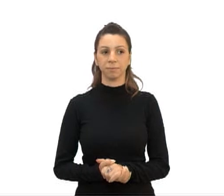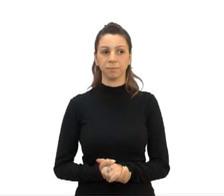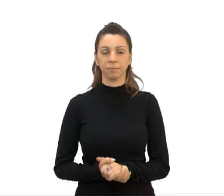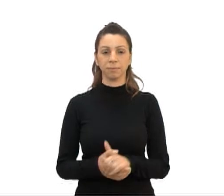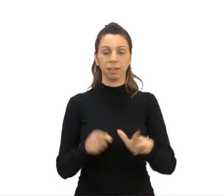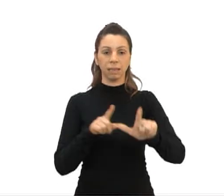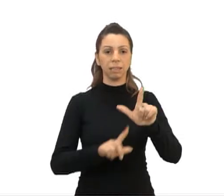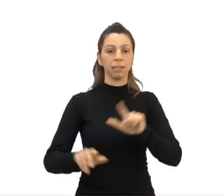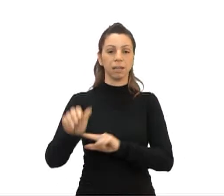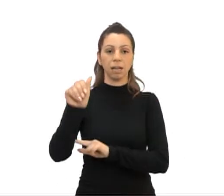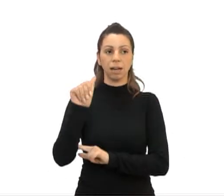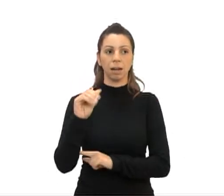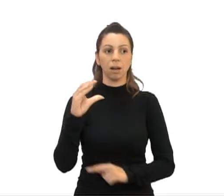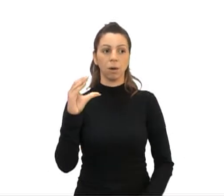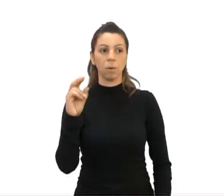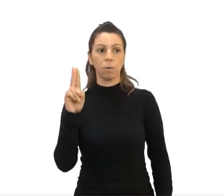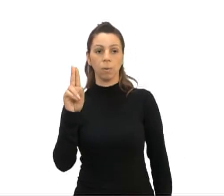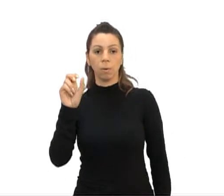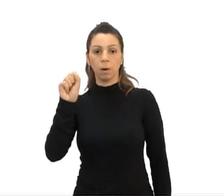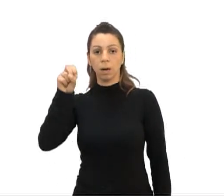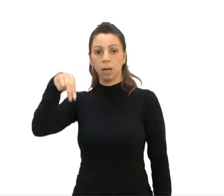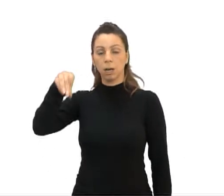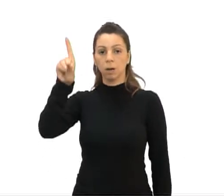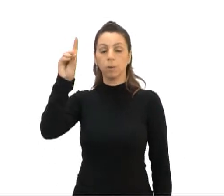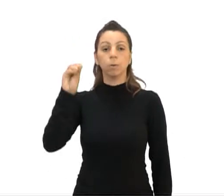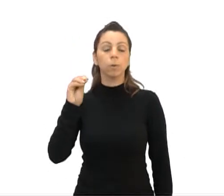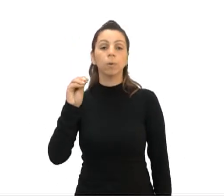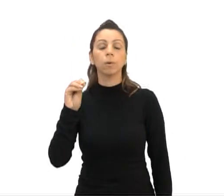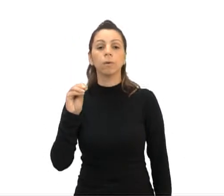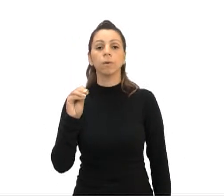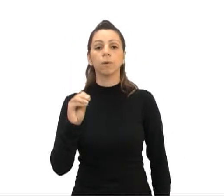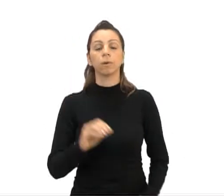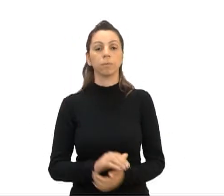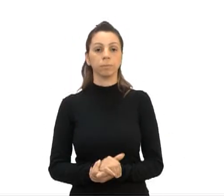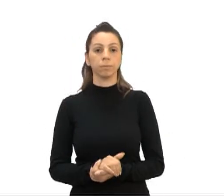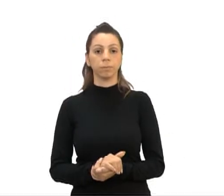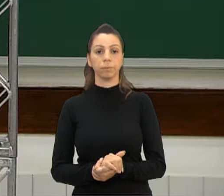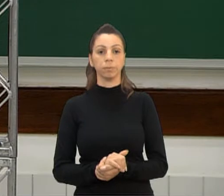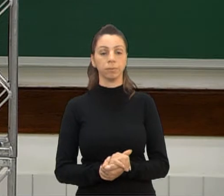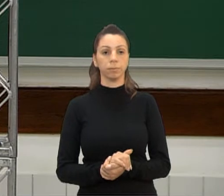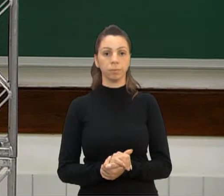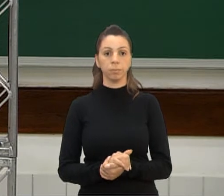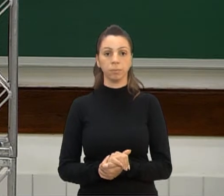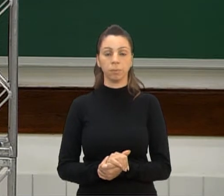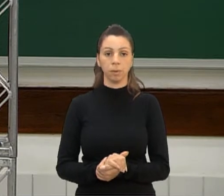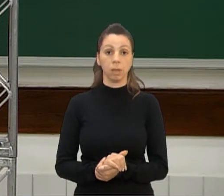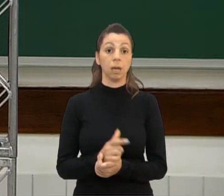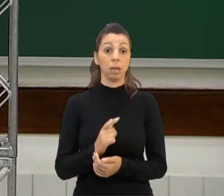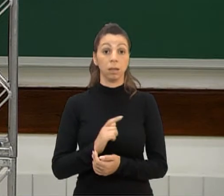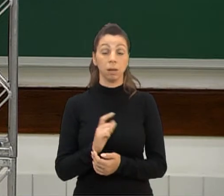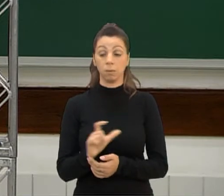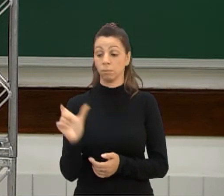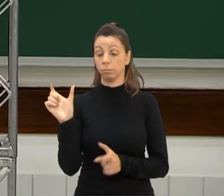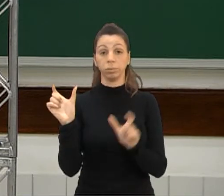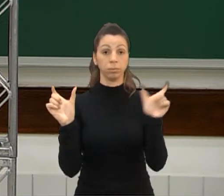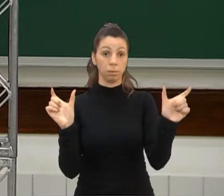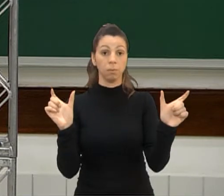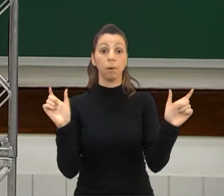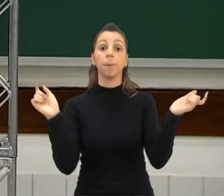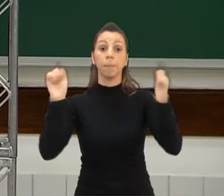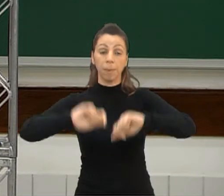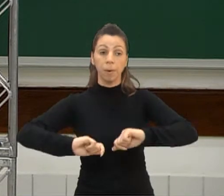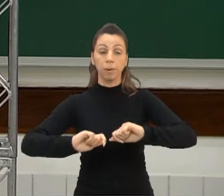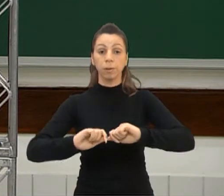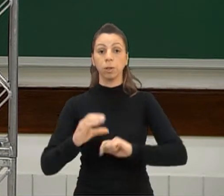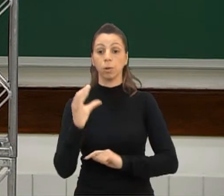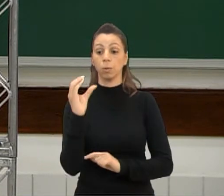México? Lembrando que há uma outra possibilidade aí. Como vamos a conhecer a México? Tá?